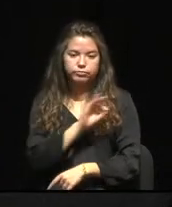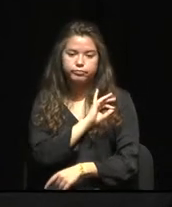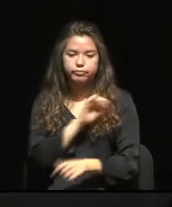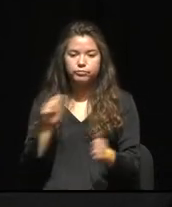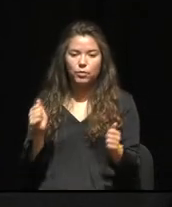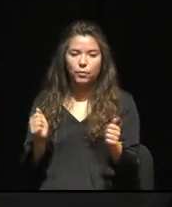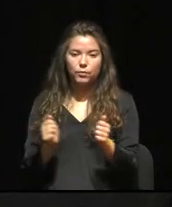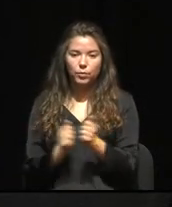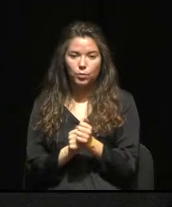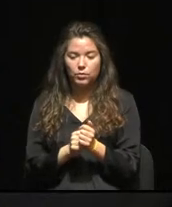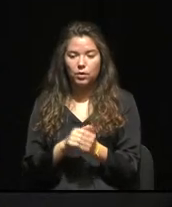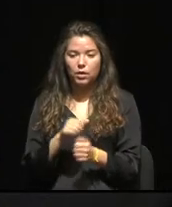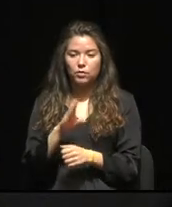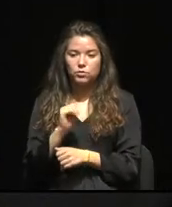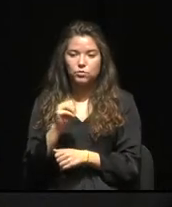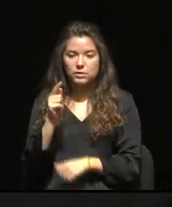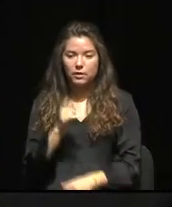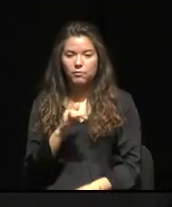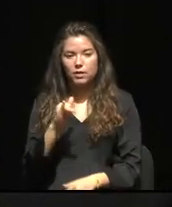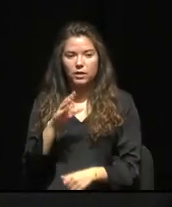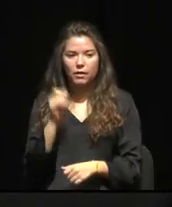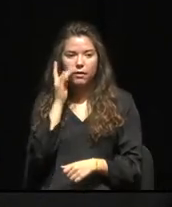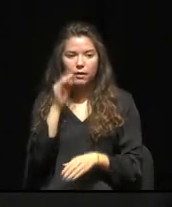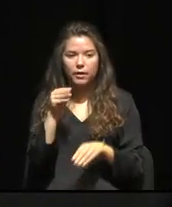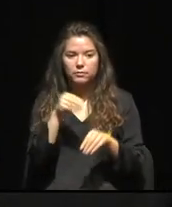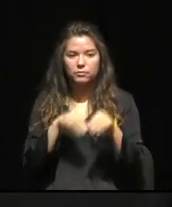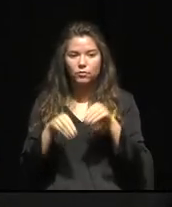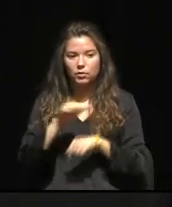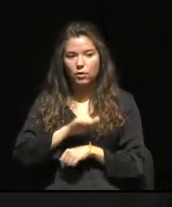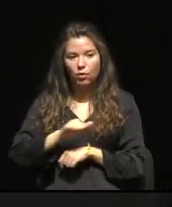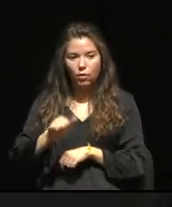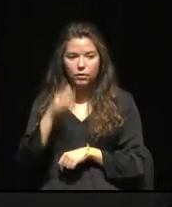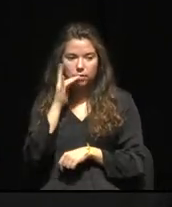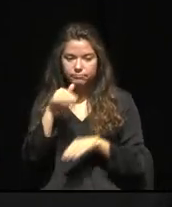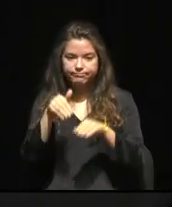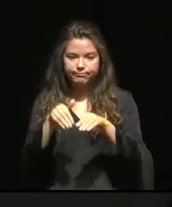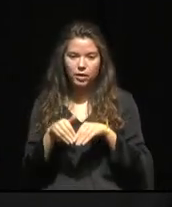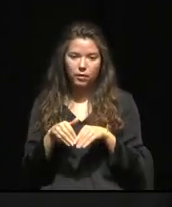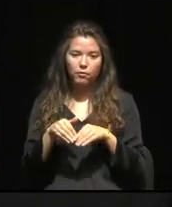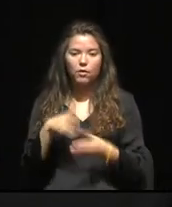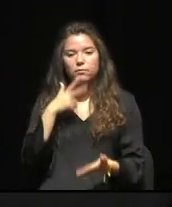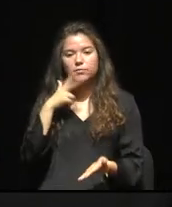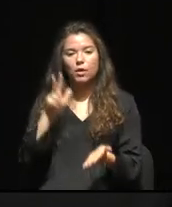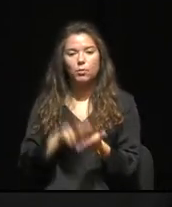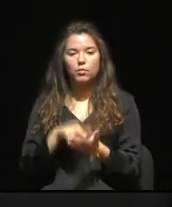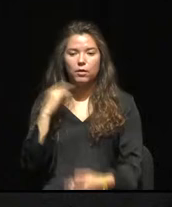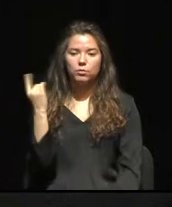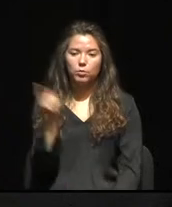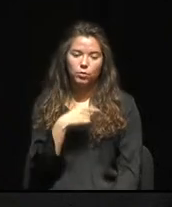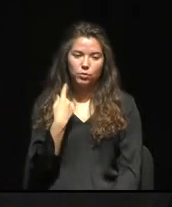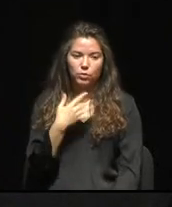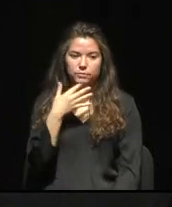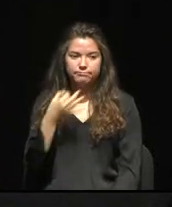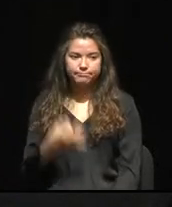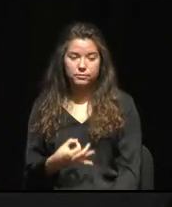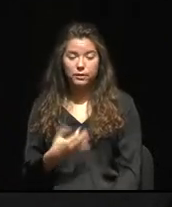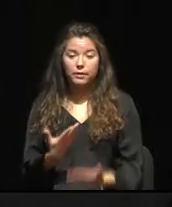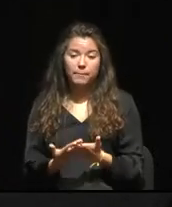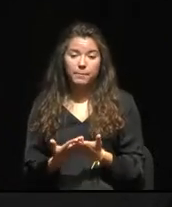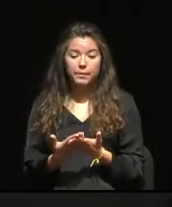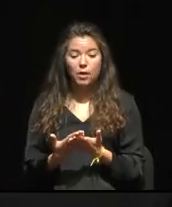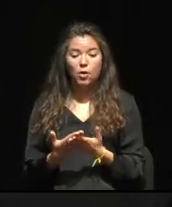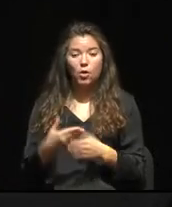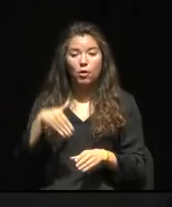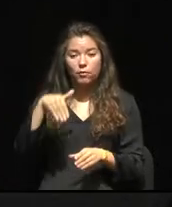Faria quem Vota contra quem se abstém foi aprovada por unanimidade passamos à votação